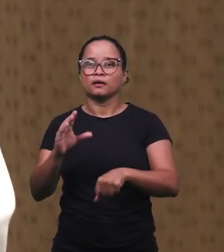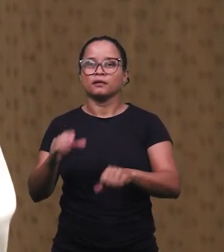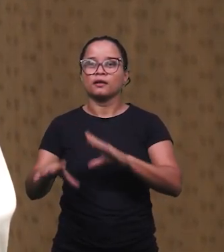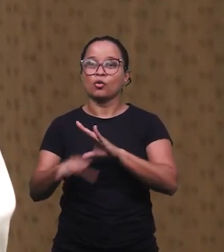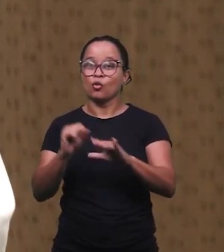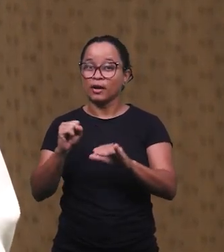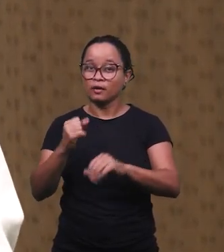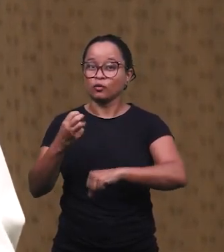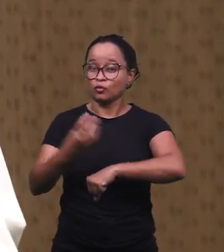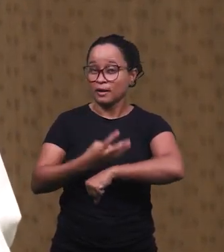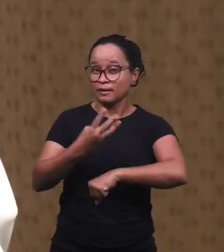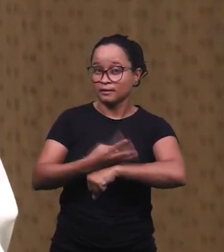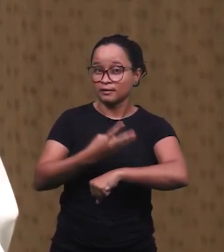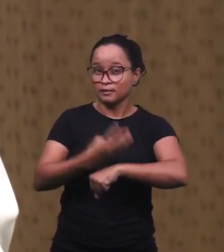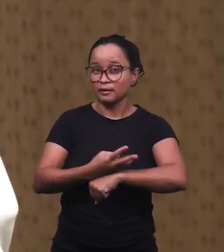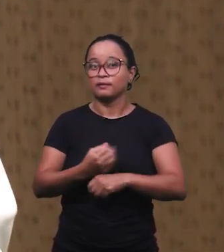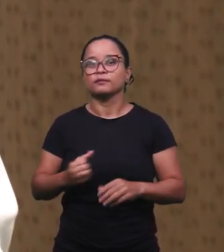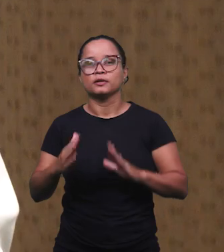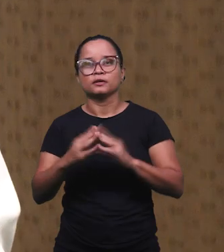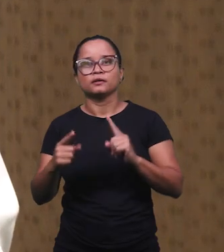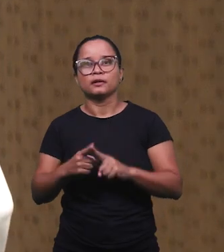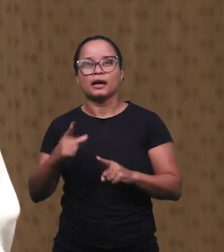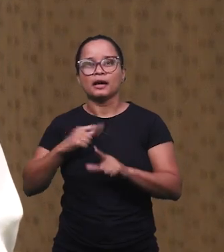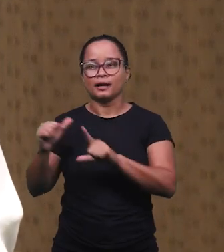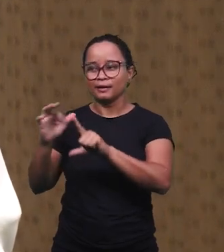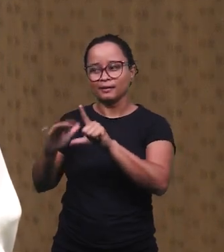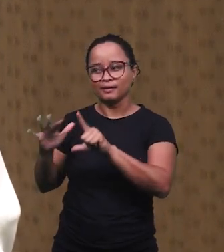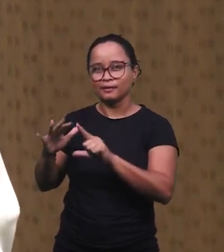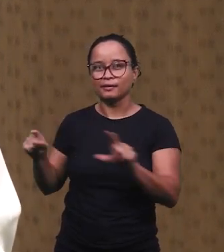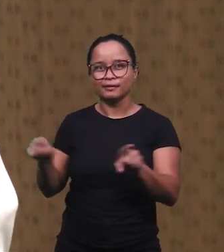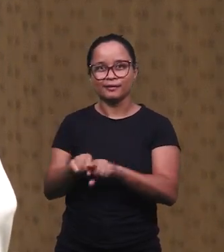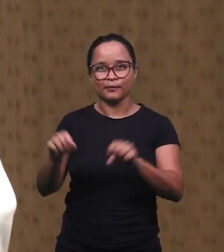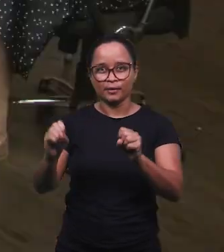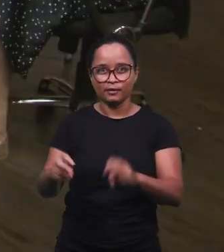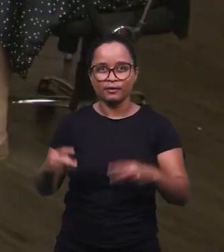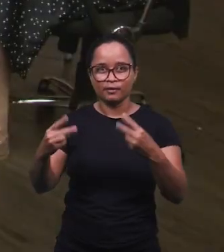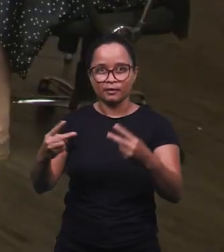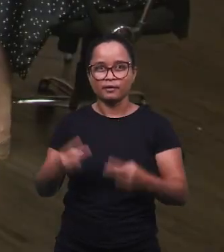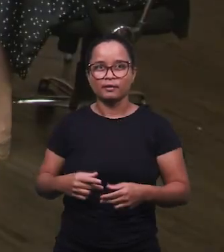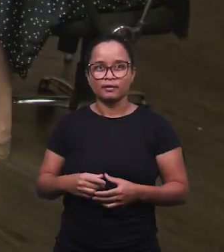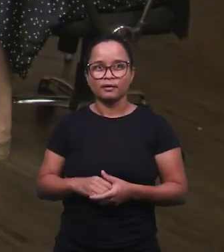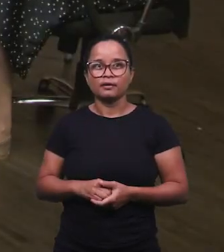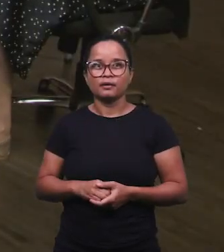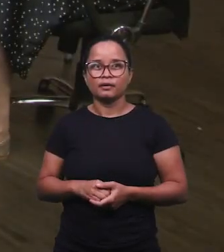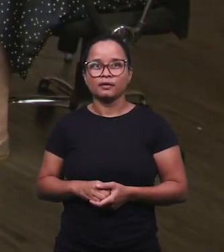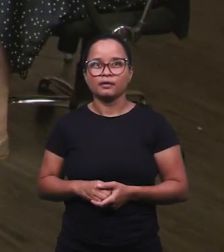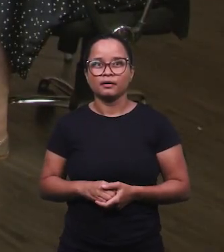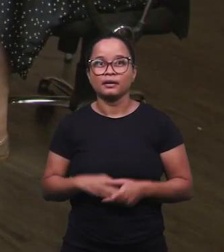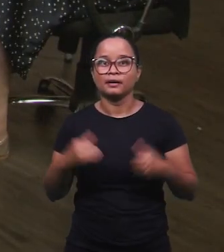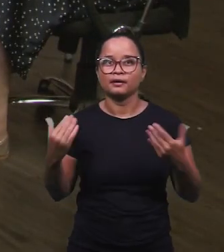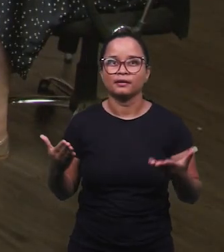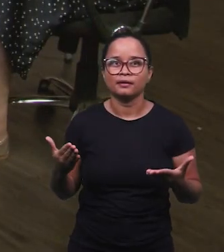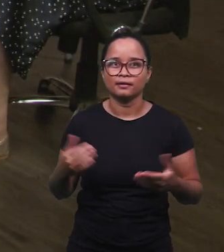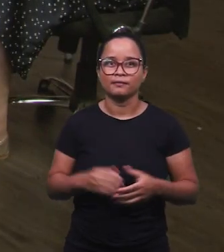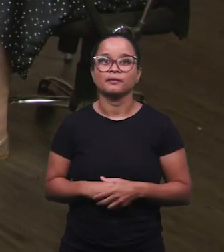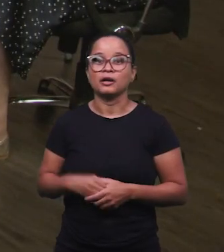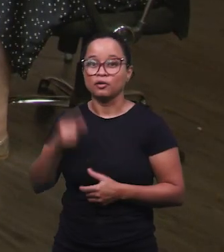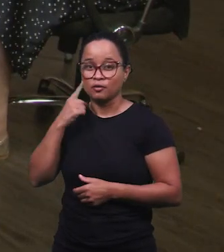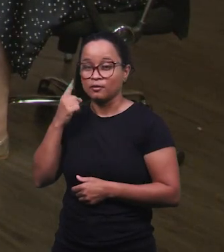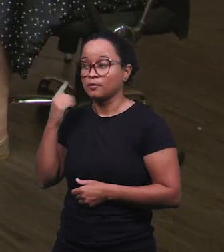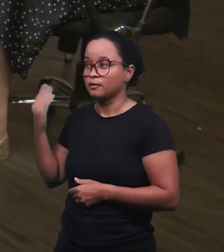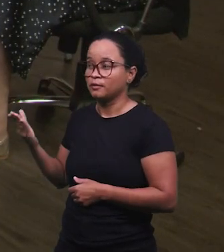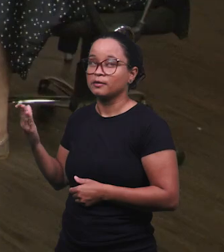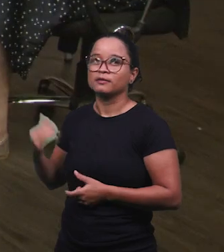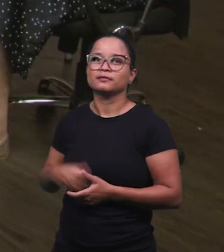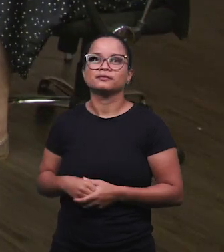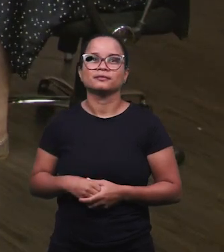igreja, né, pastor Lan, a gente vai deixar o QR Code aqui e o link também. É só os irmãos, e sim, aí o conteúdo aqui, já está pronto.